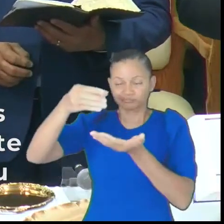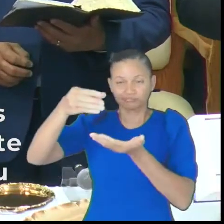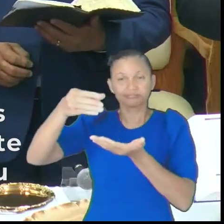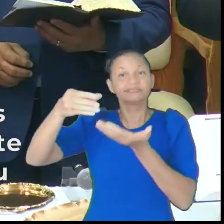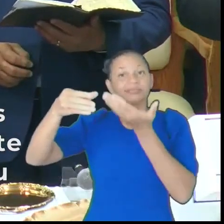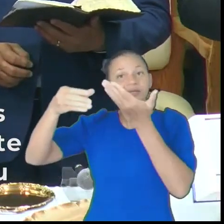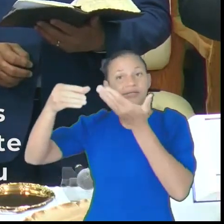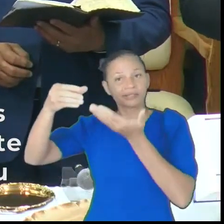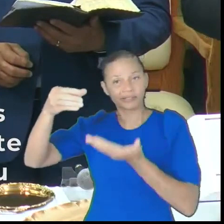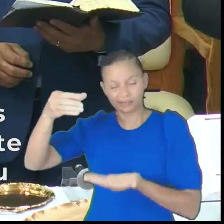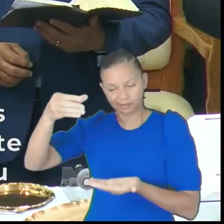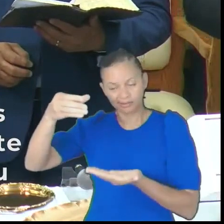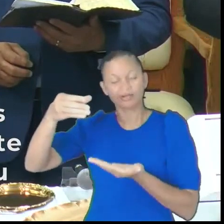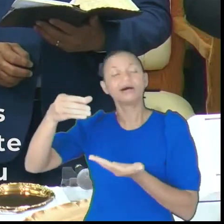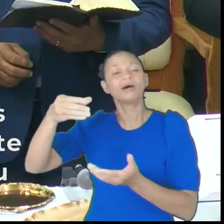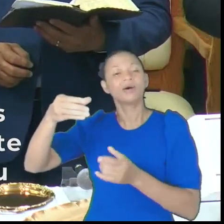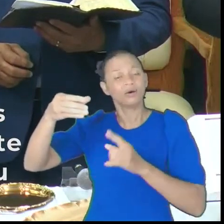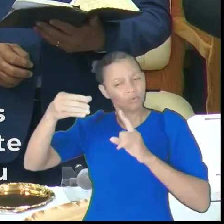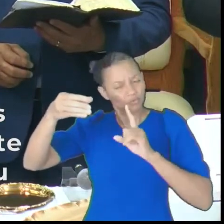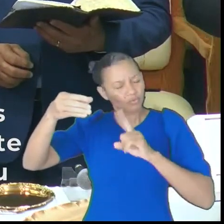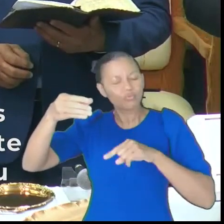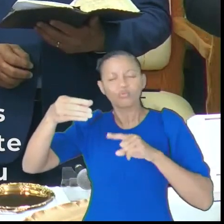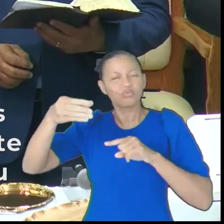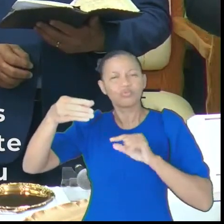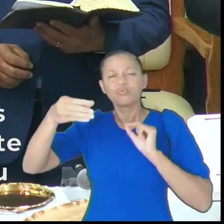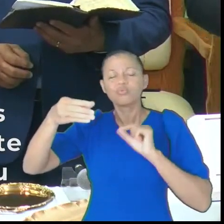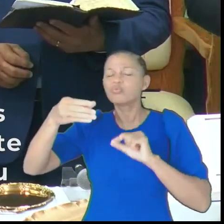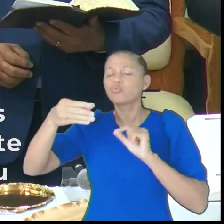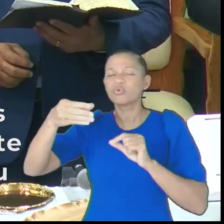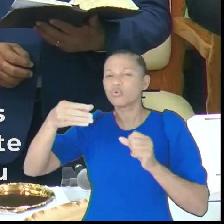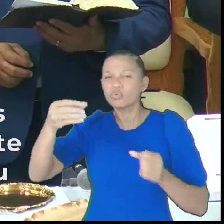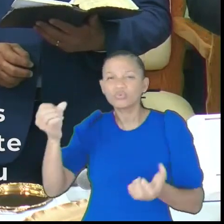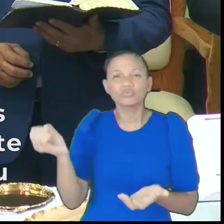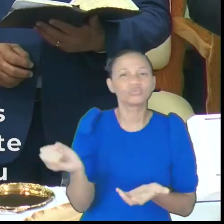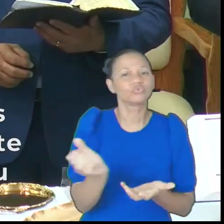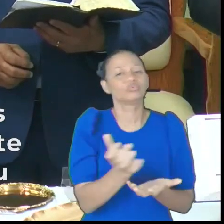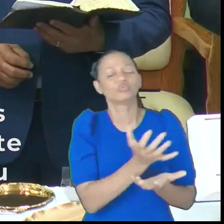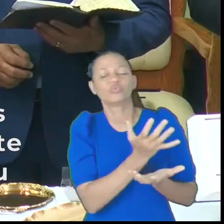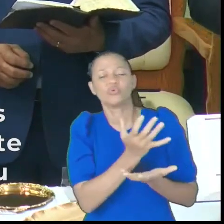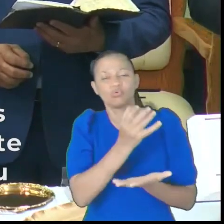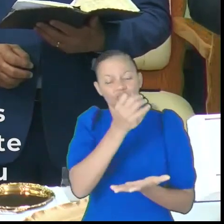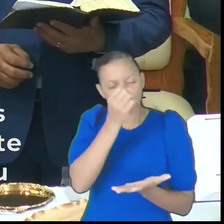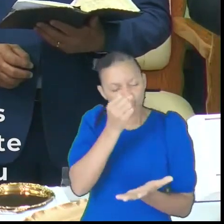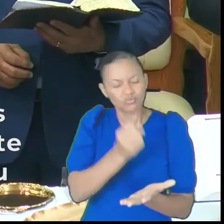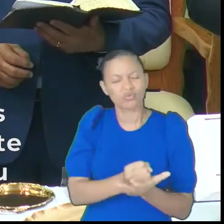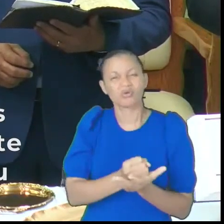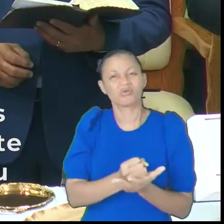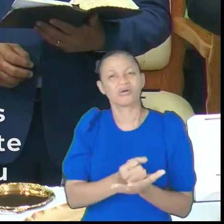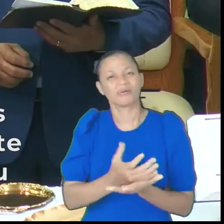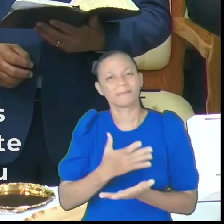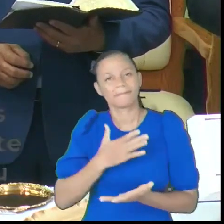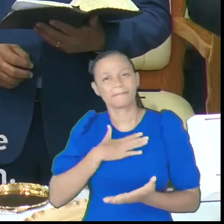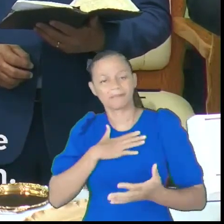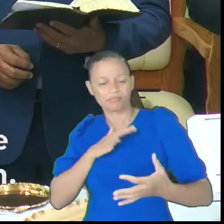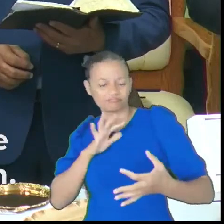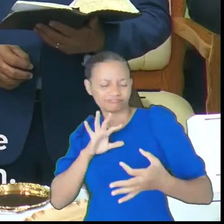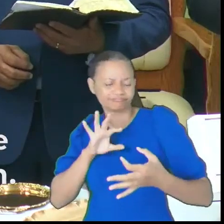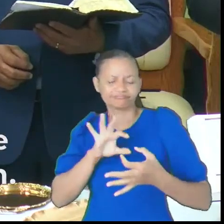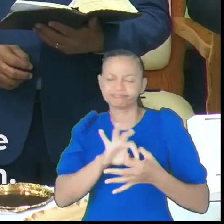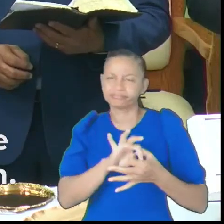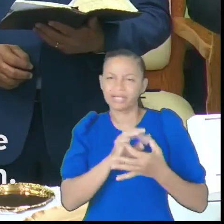este cálice é o Novo Testamento no meu